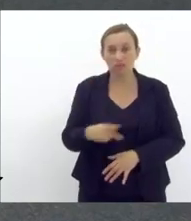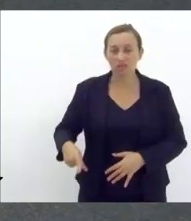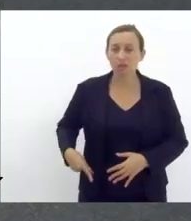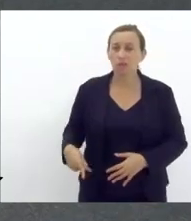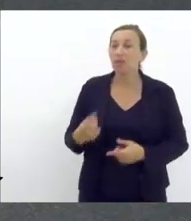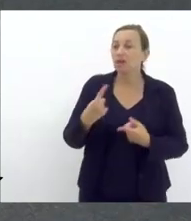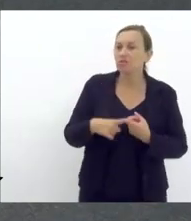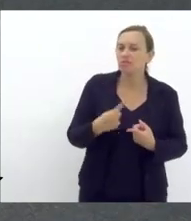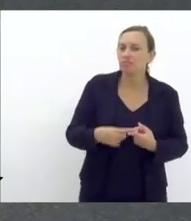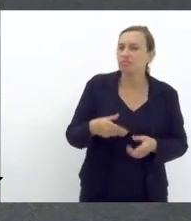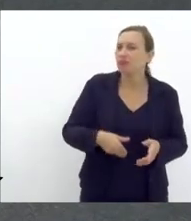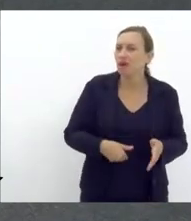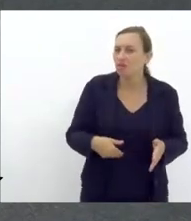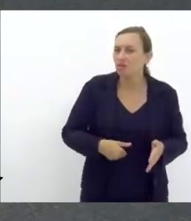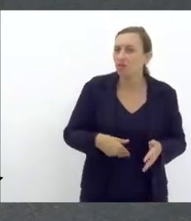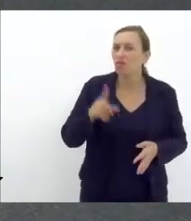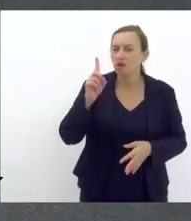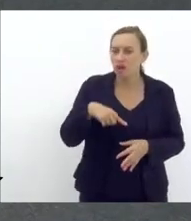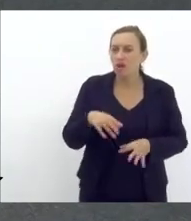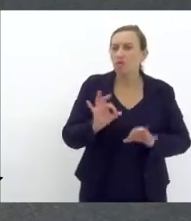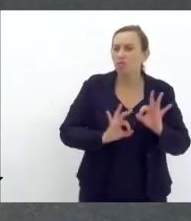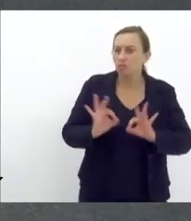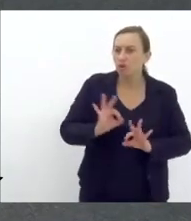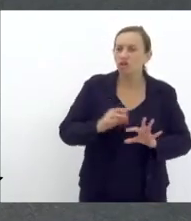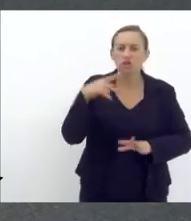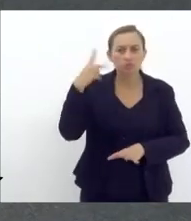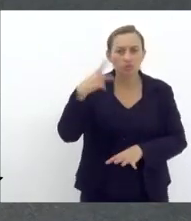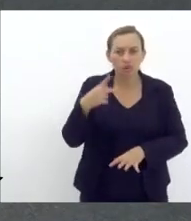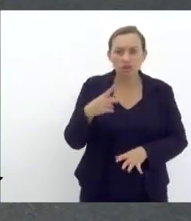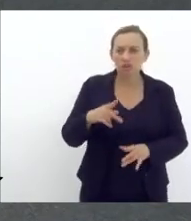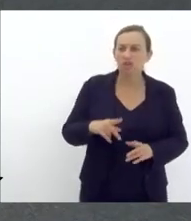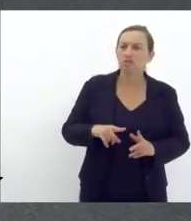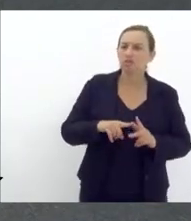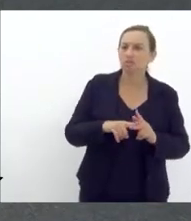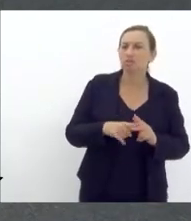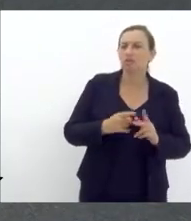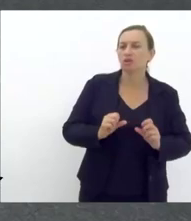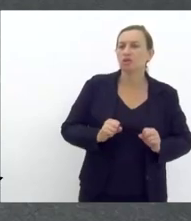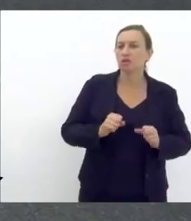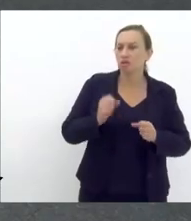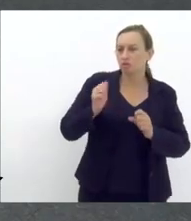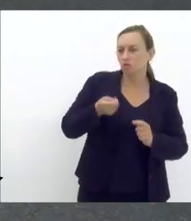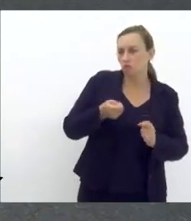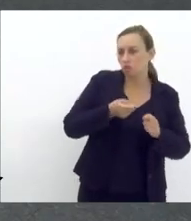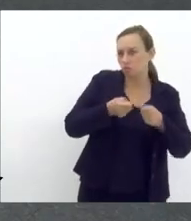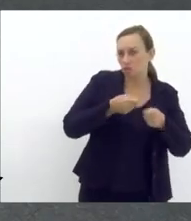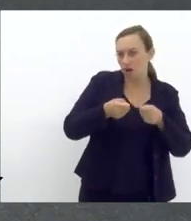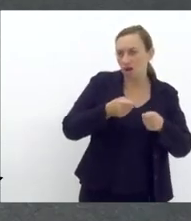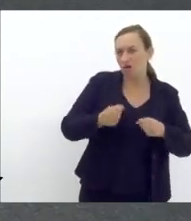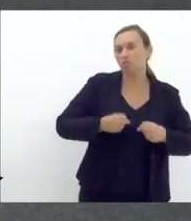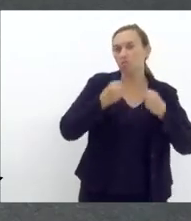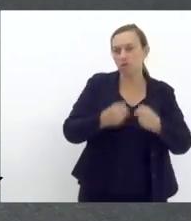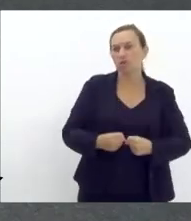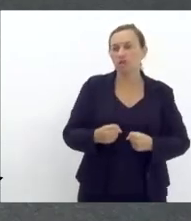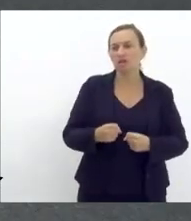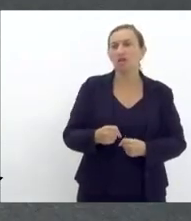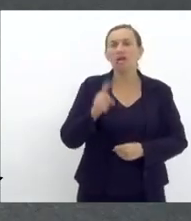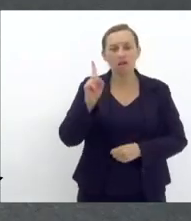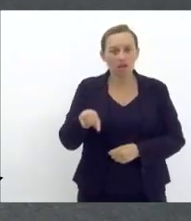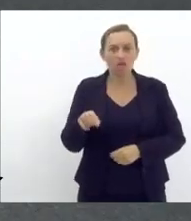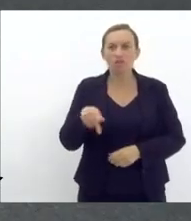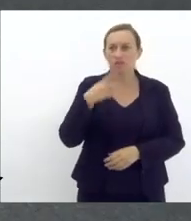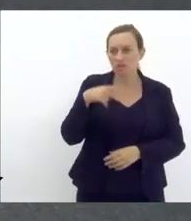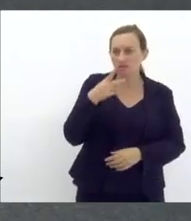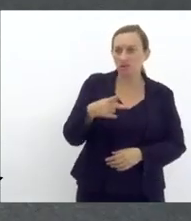porque a fome é um projeto político de manutenção do poder é isso que se trata é disso que